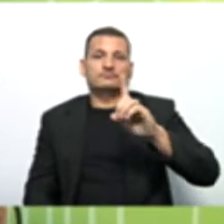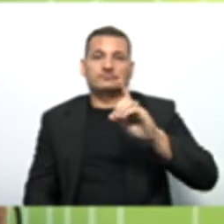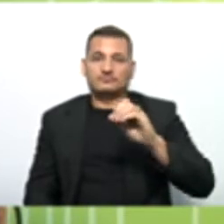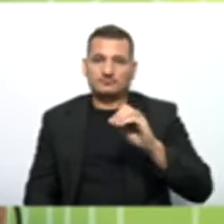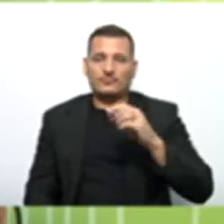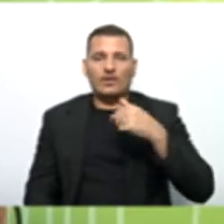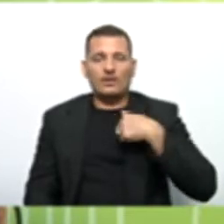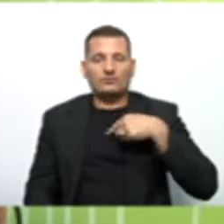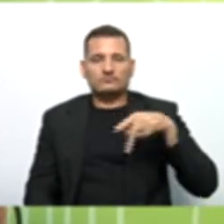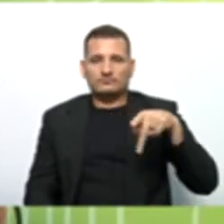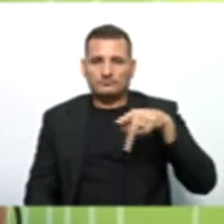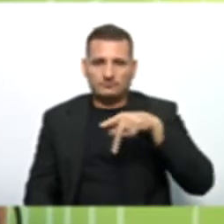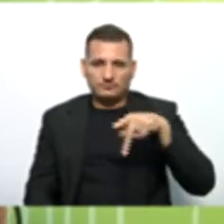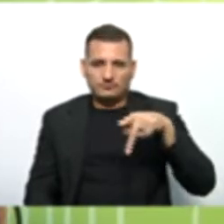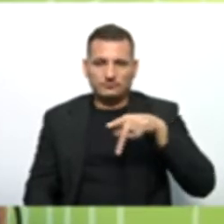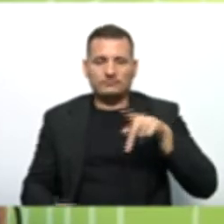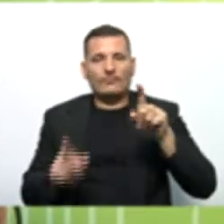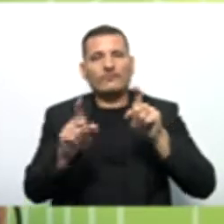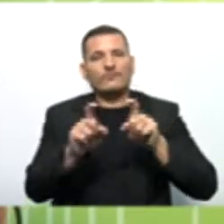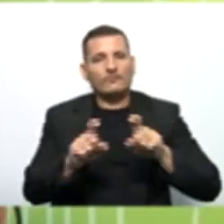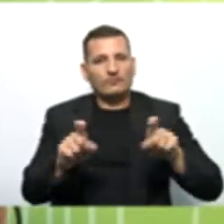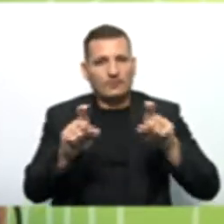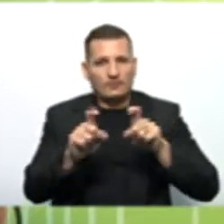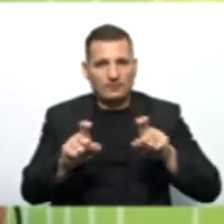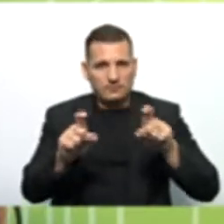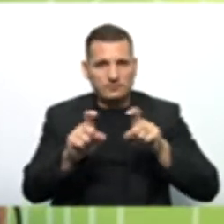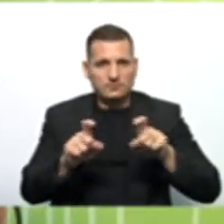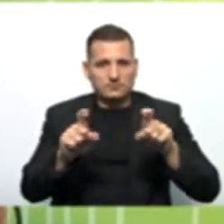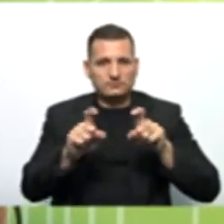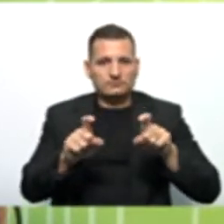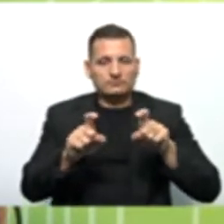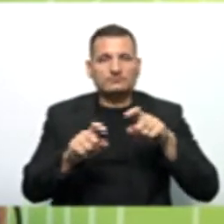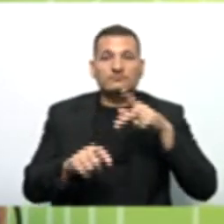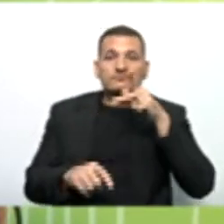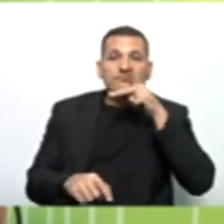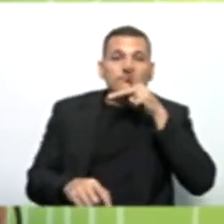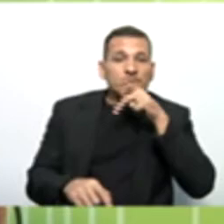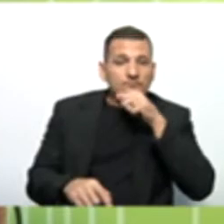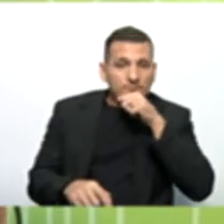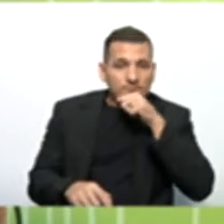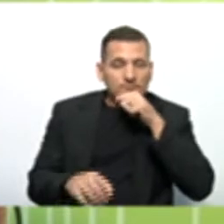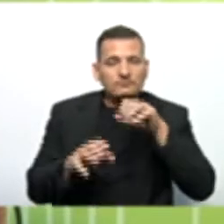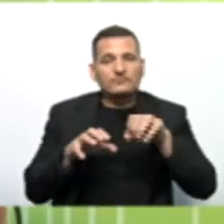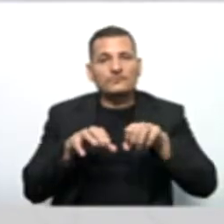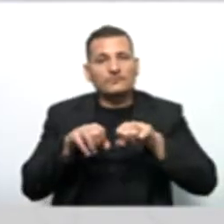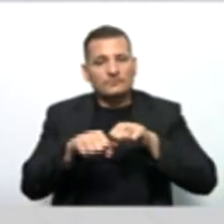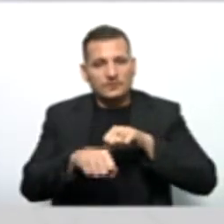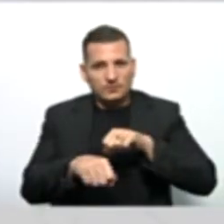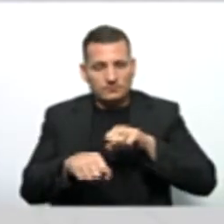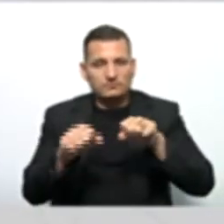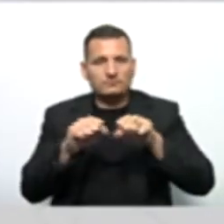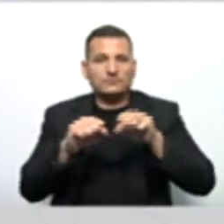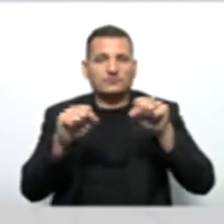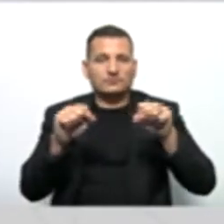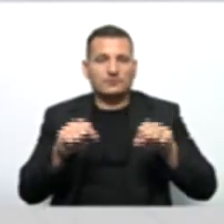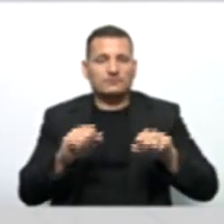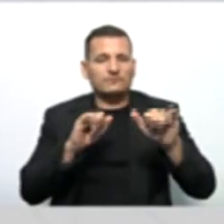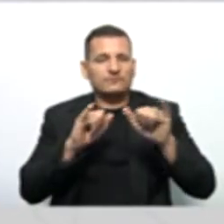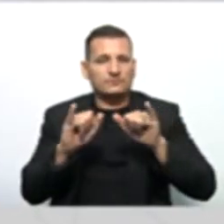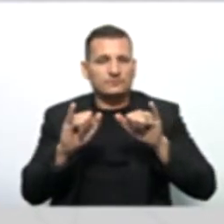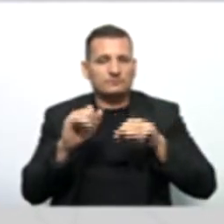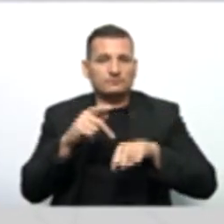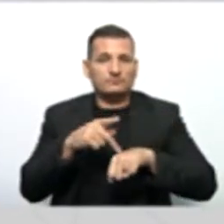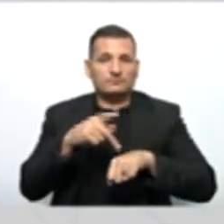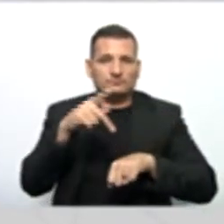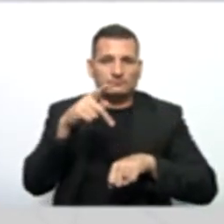área de informática do campus Porto Velho, Zona Norte, Instituto Federal de Rondônia. Sou formado em sistemas de informação e pós-graduado